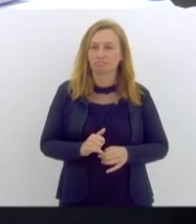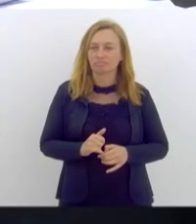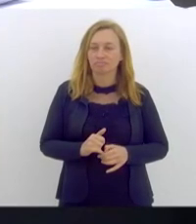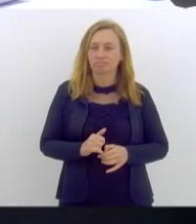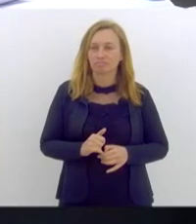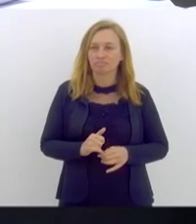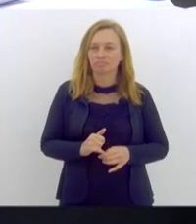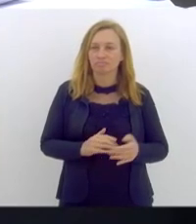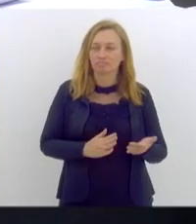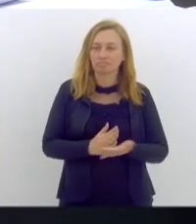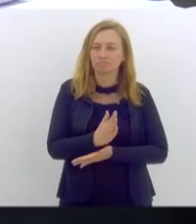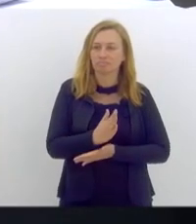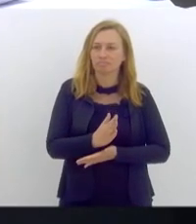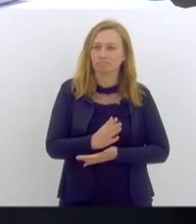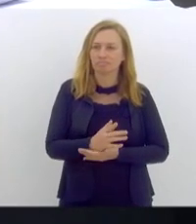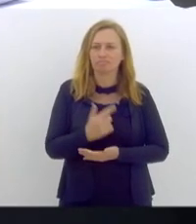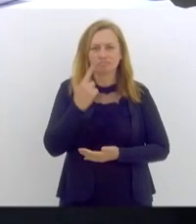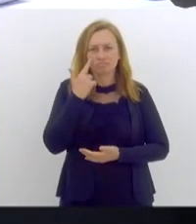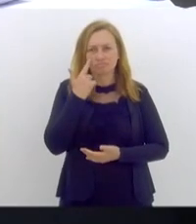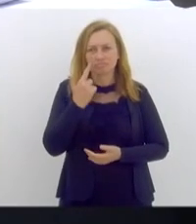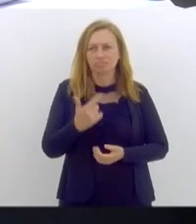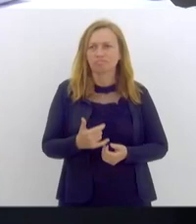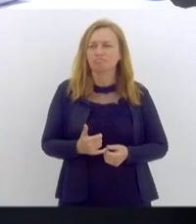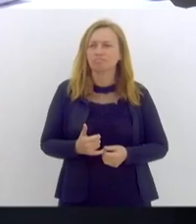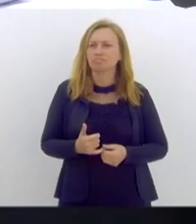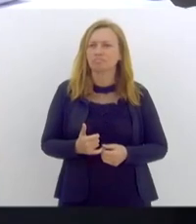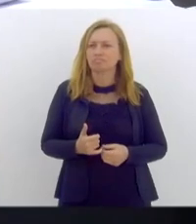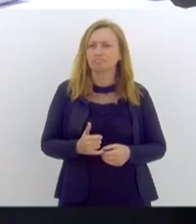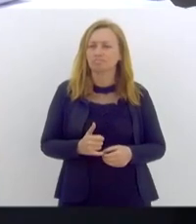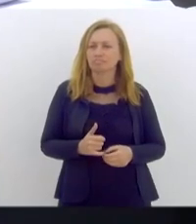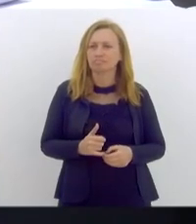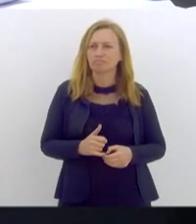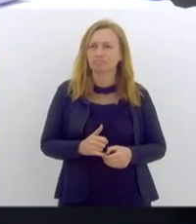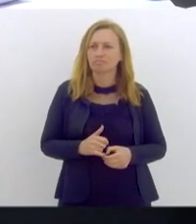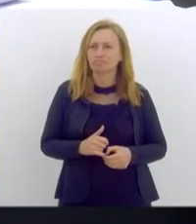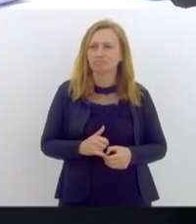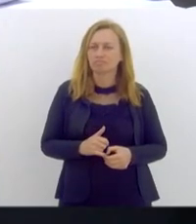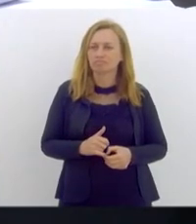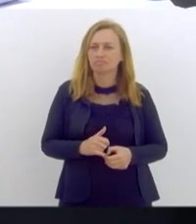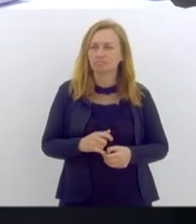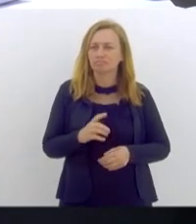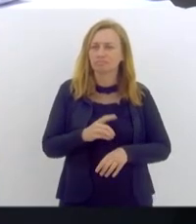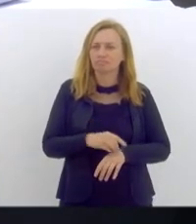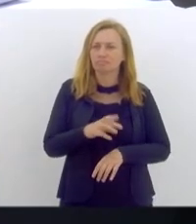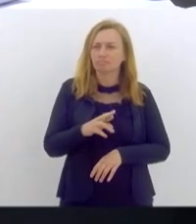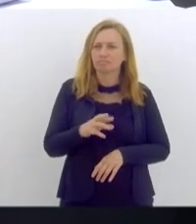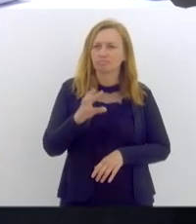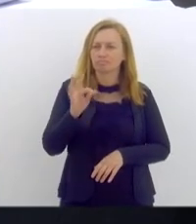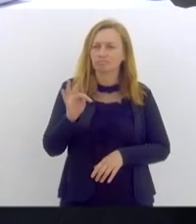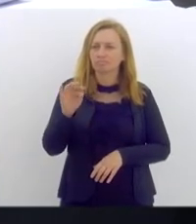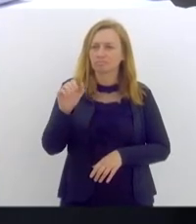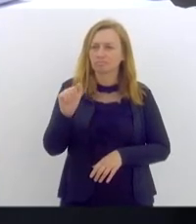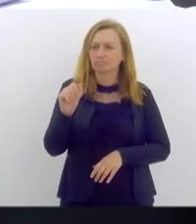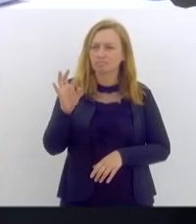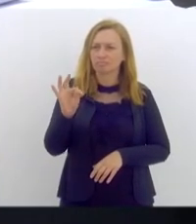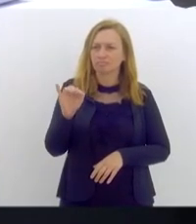aprovação Olha só Doutora Tatiana no